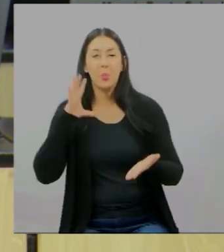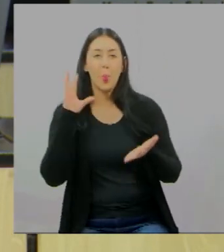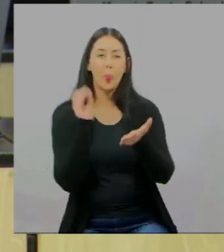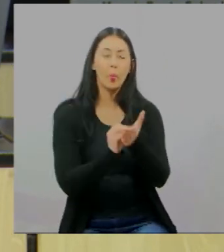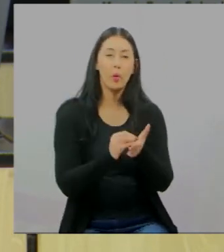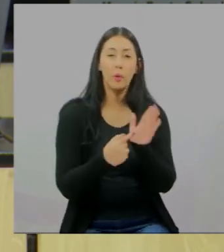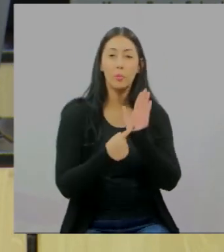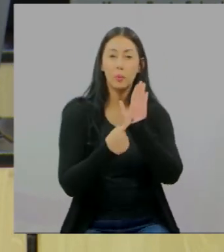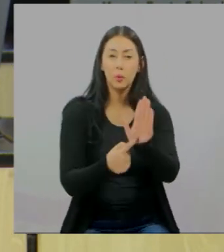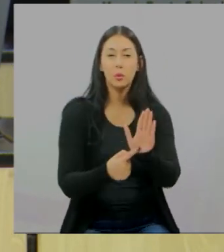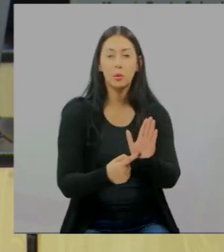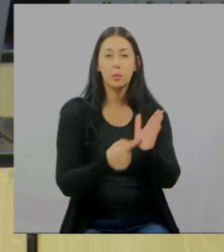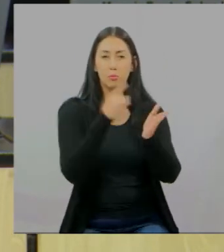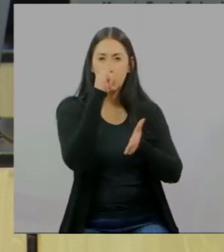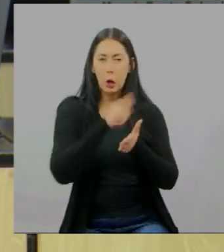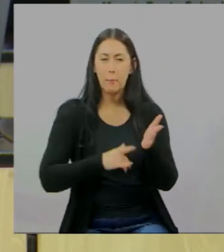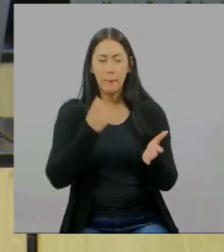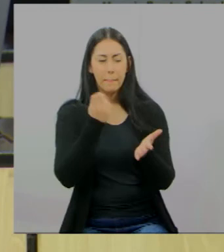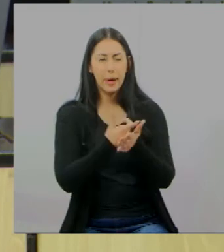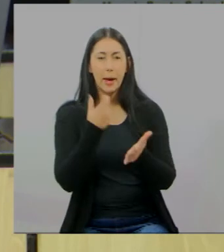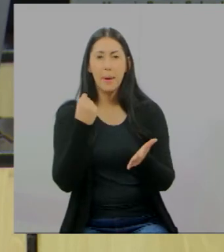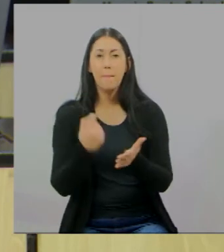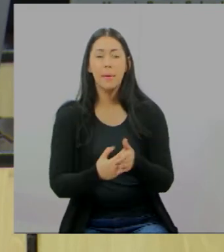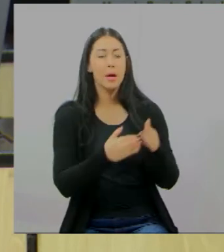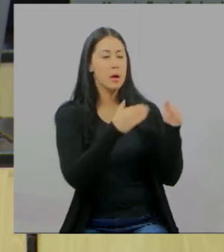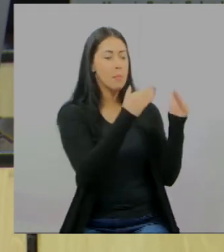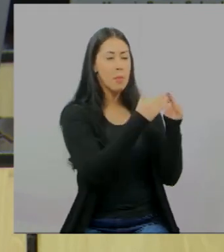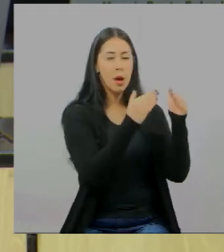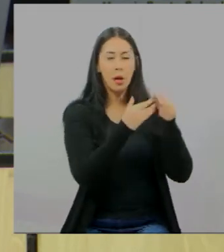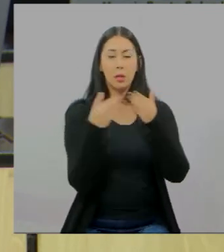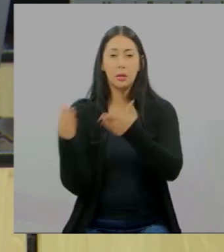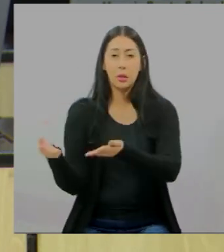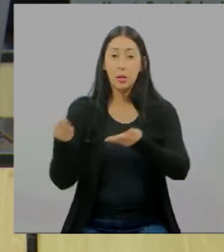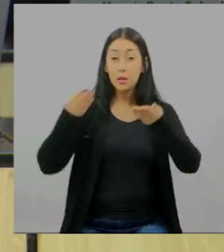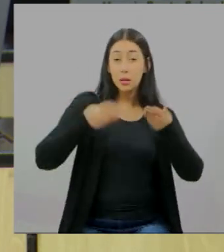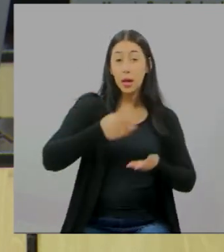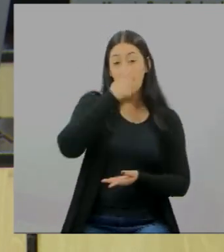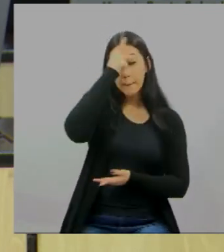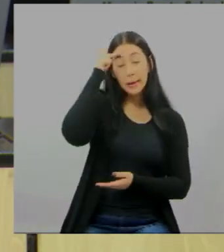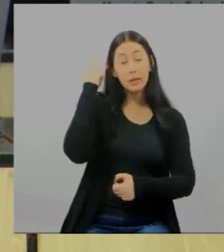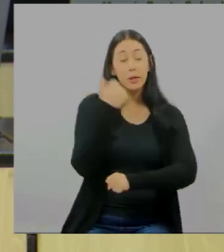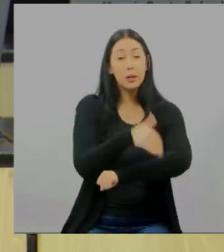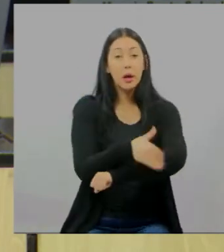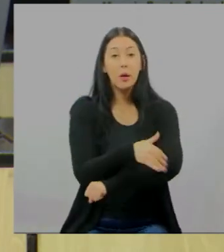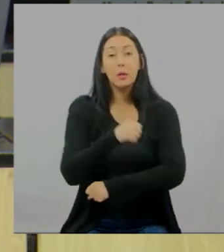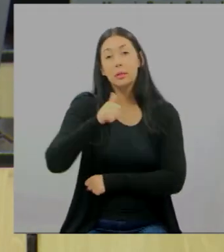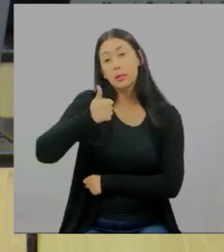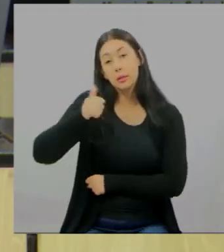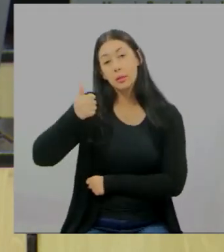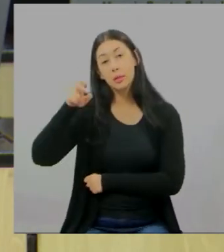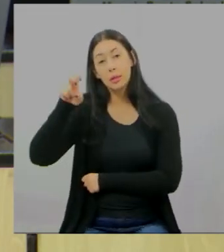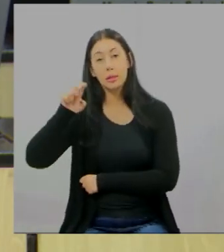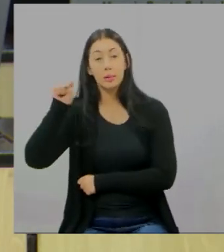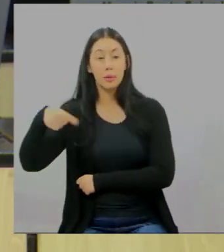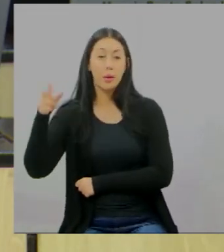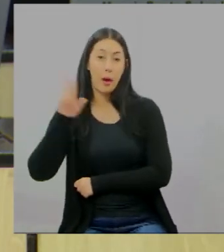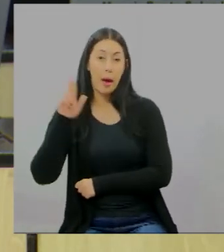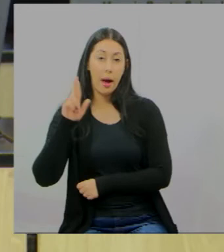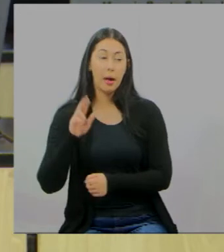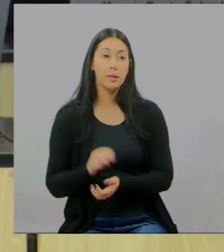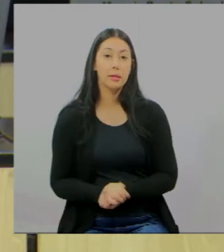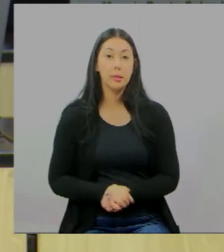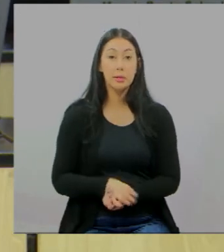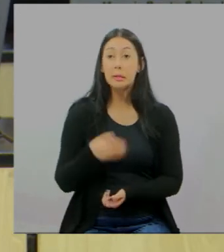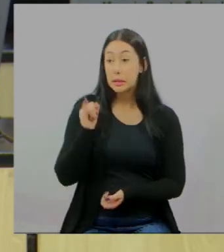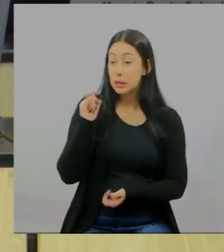e empenhos referentes a serviço de hotelaria na totalidade de R$ 115 mil. Com relação a isso, encaminhar